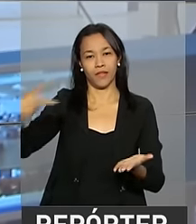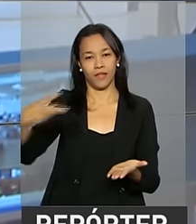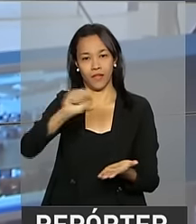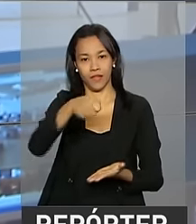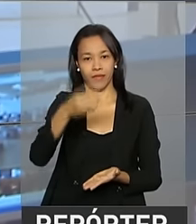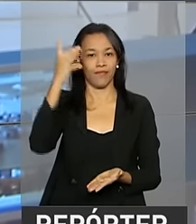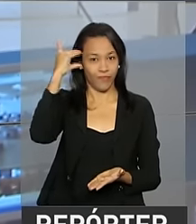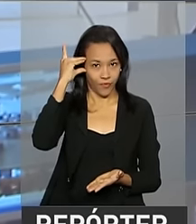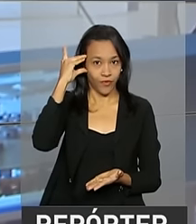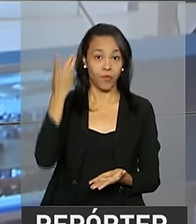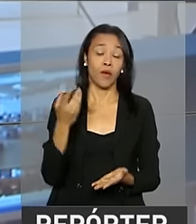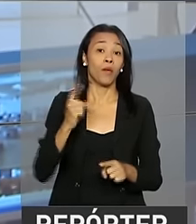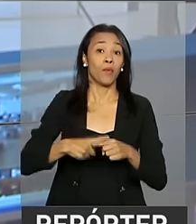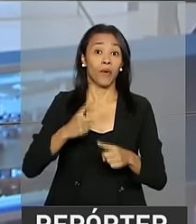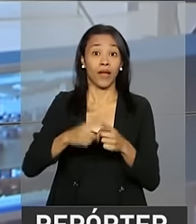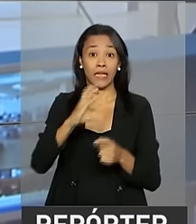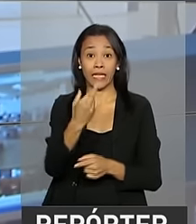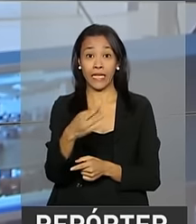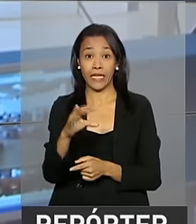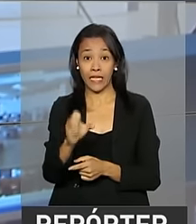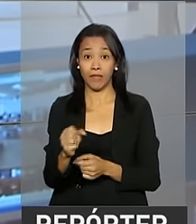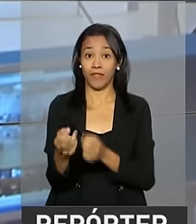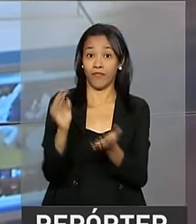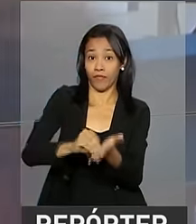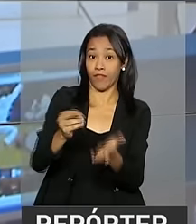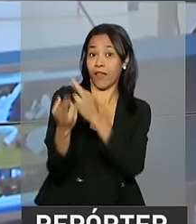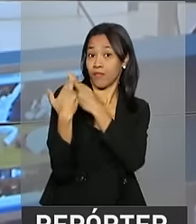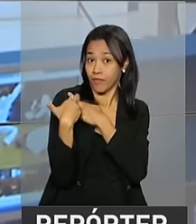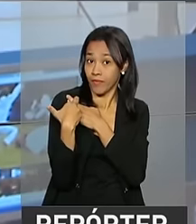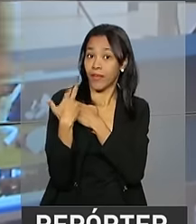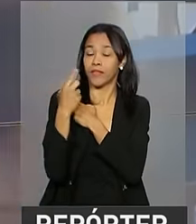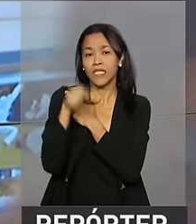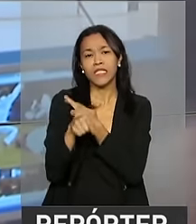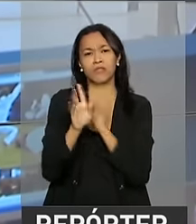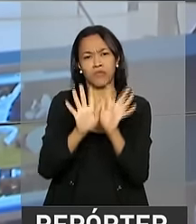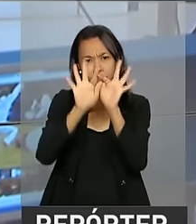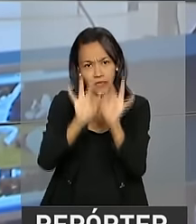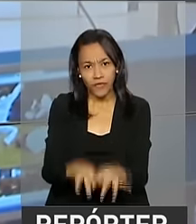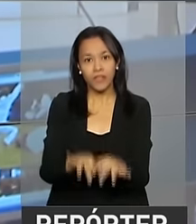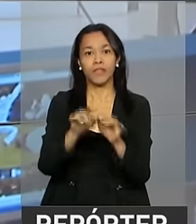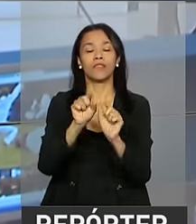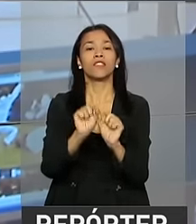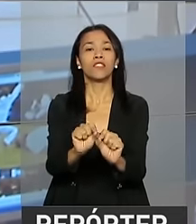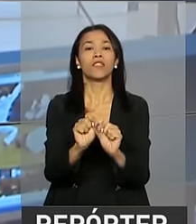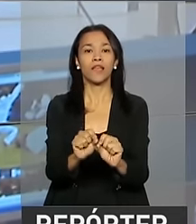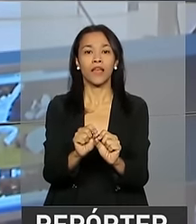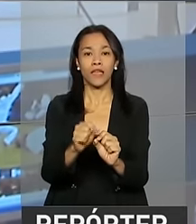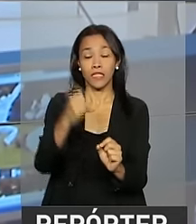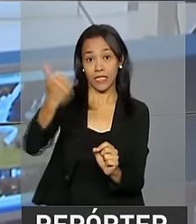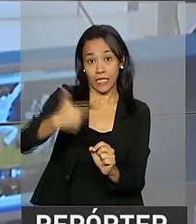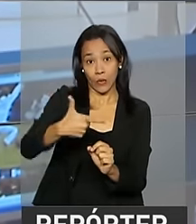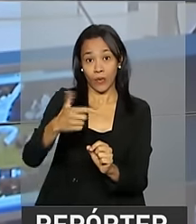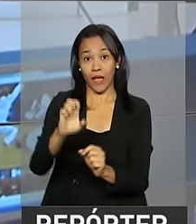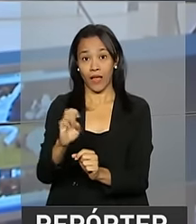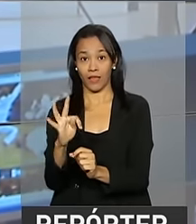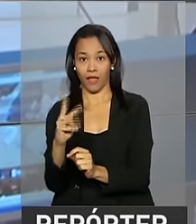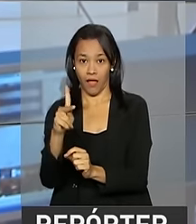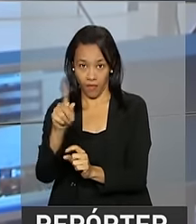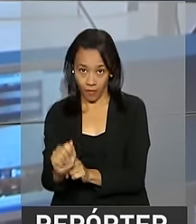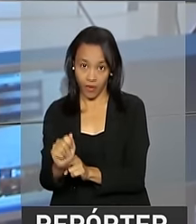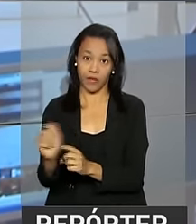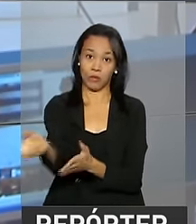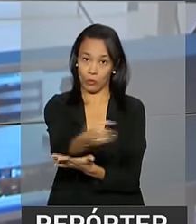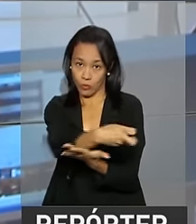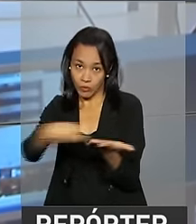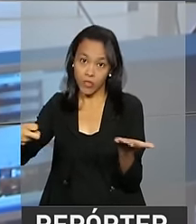afastada Dilma Rousseff por crime de responsabilidade. Esta votação encerra a fase de pronúncia, segunda etapa do processo de impeachment.